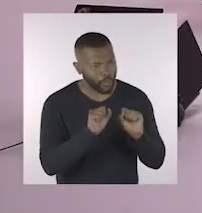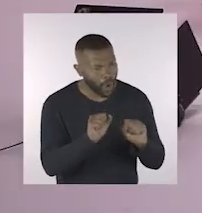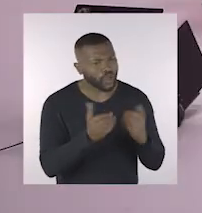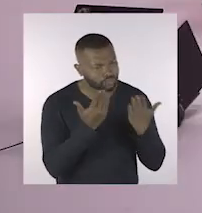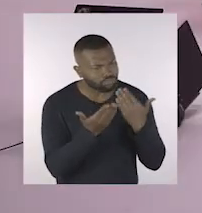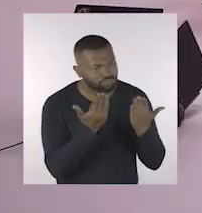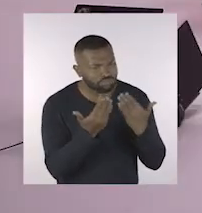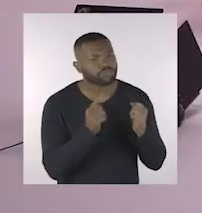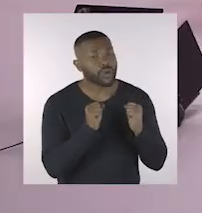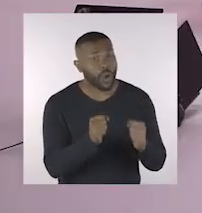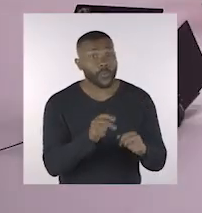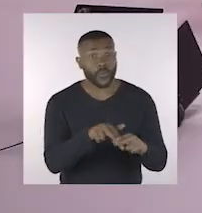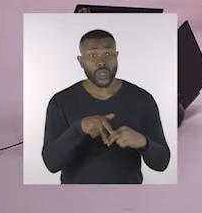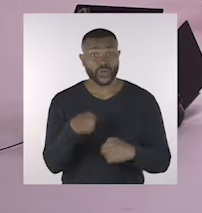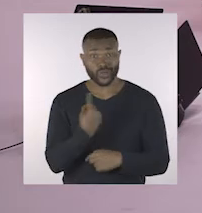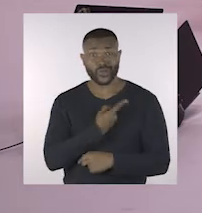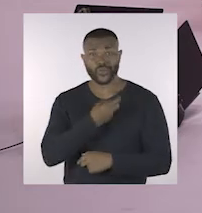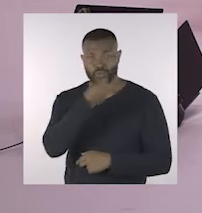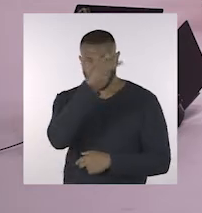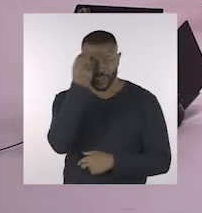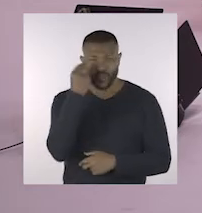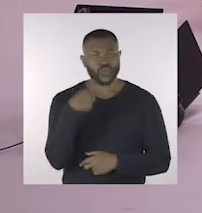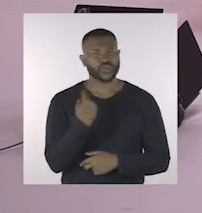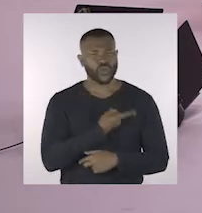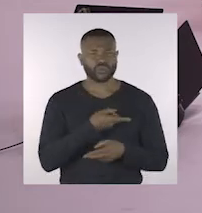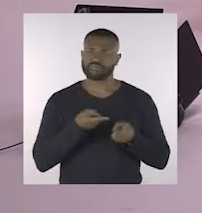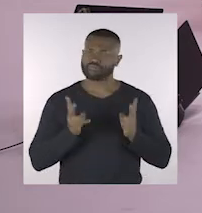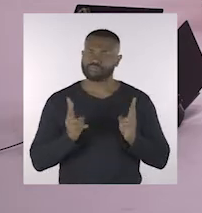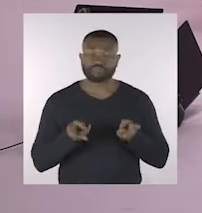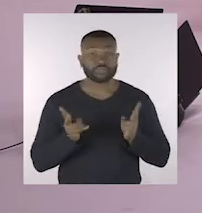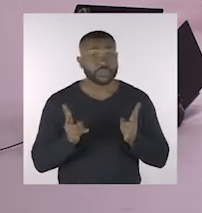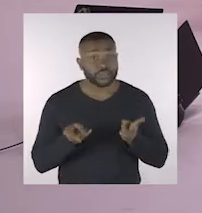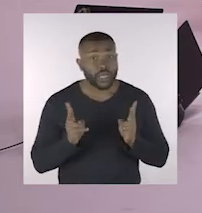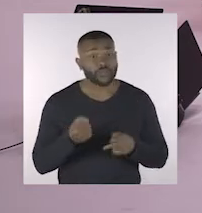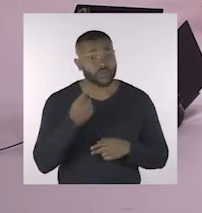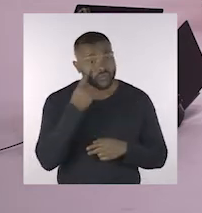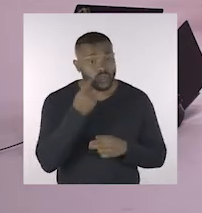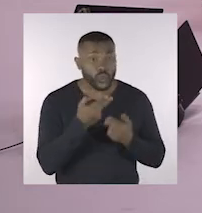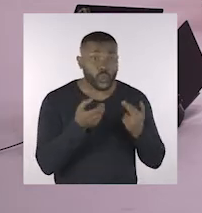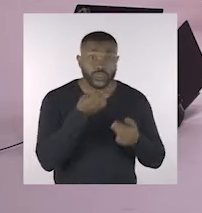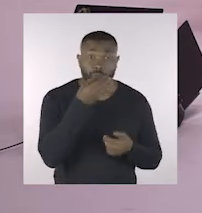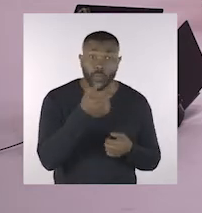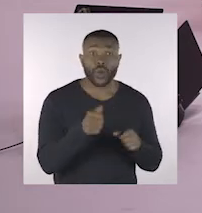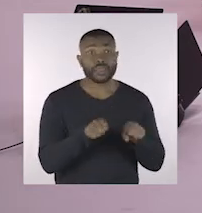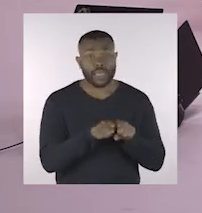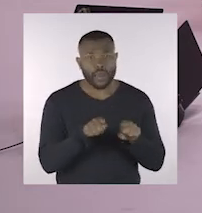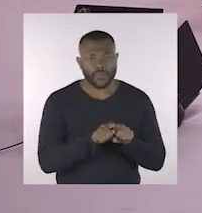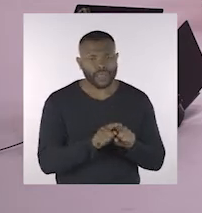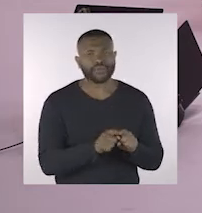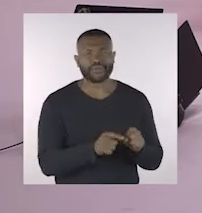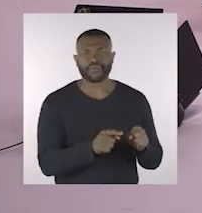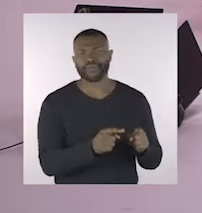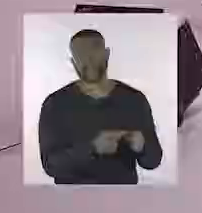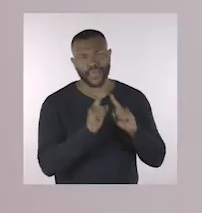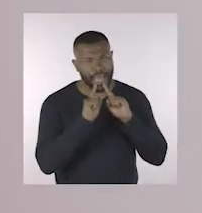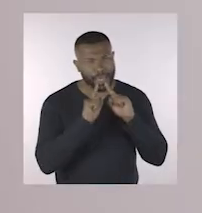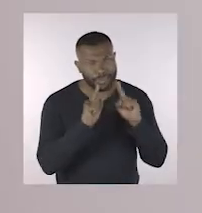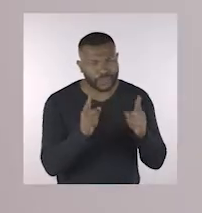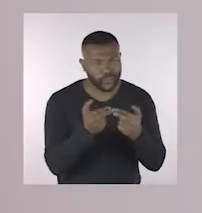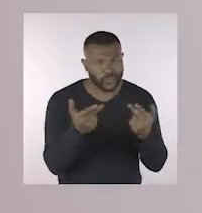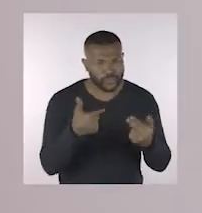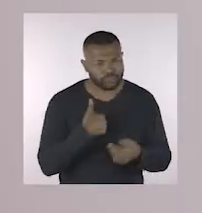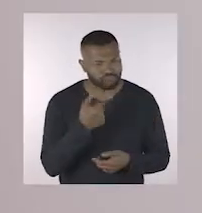né porque a gente foi GO Bom dia Gilmar a gente sempre ouviu coisa boa mas também toma muita